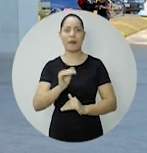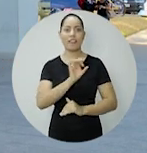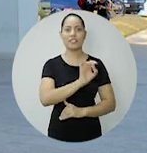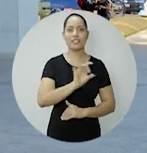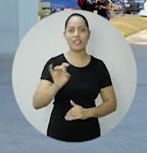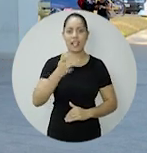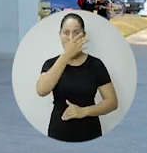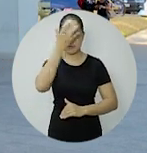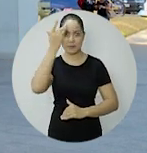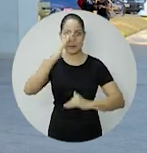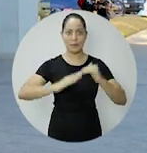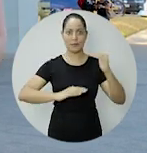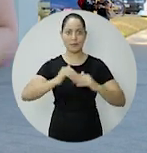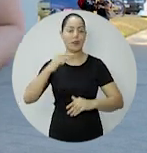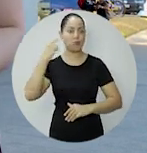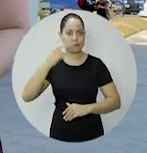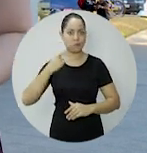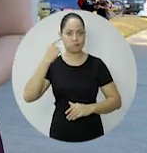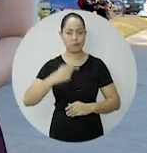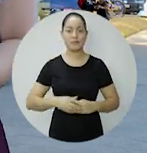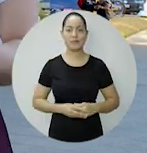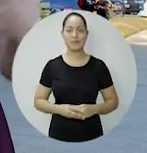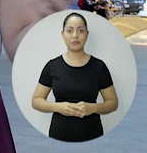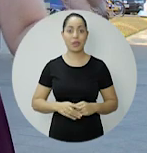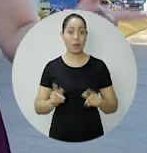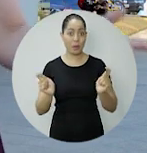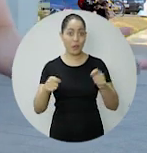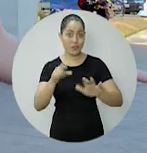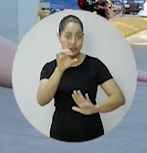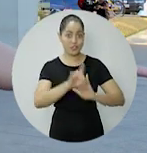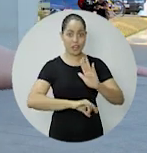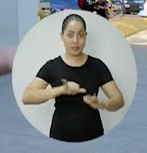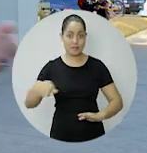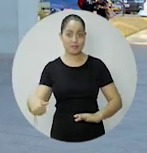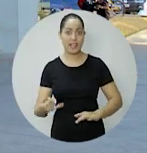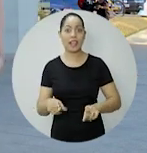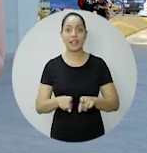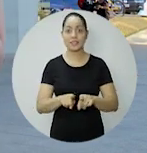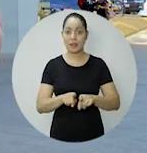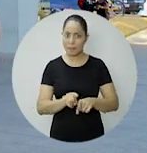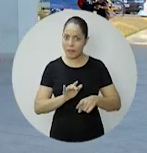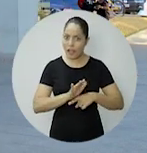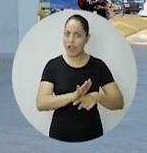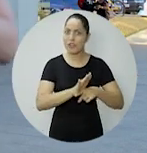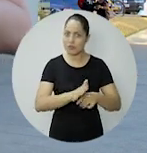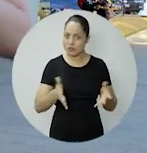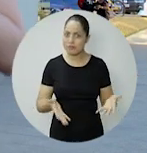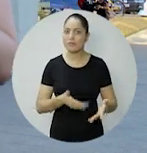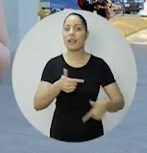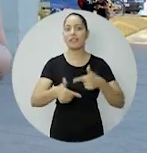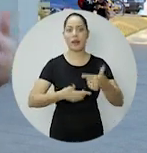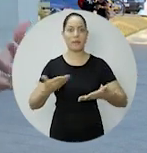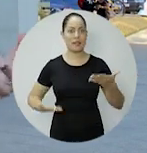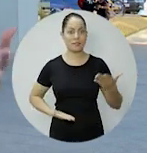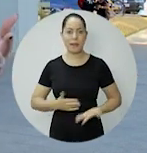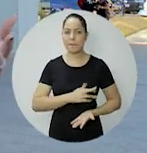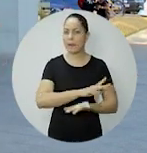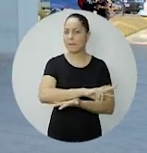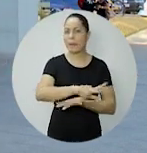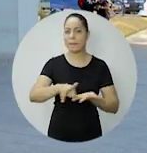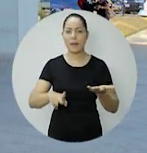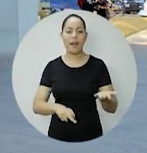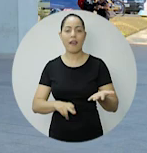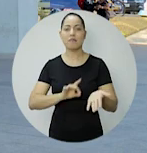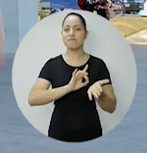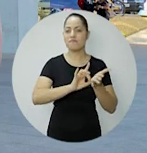cada profissional da advocacia, por meio de prerrogativas, prestação de serviços, desagravos, súmulas e vários outros